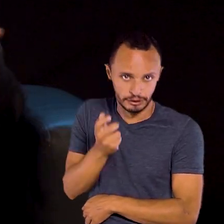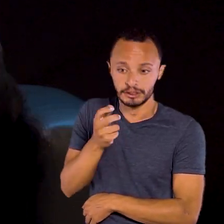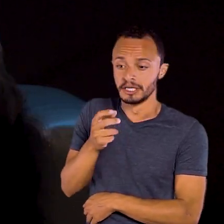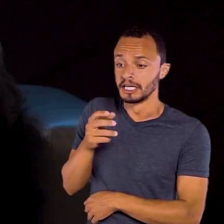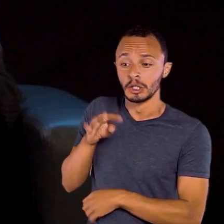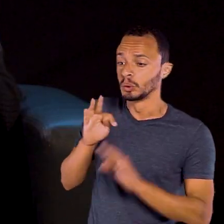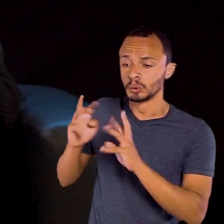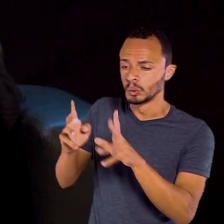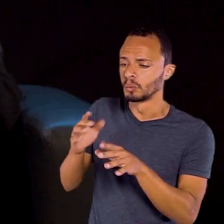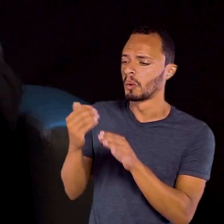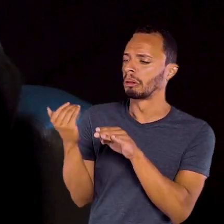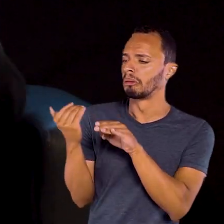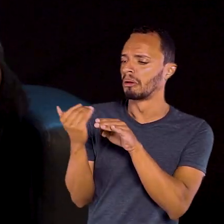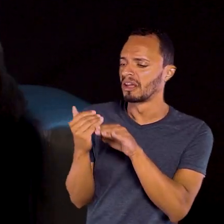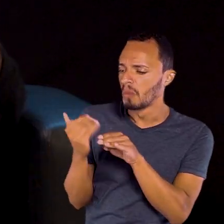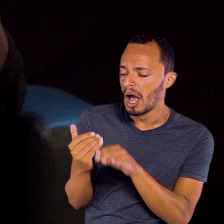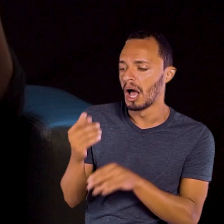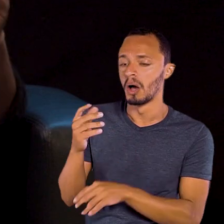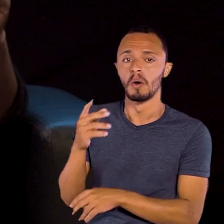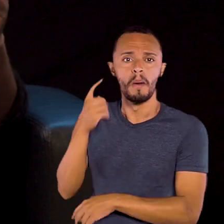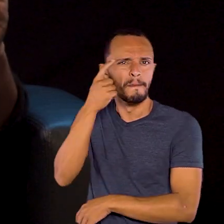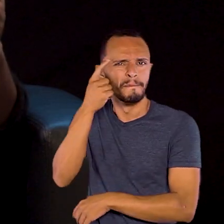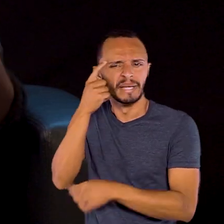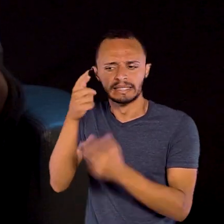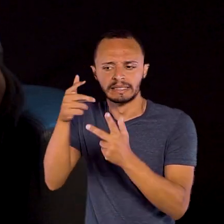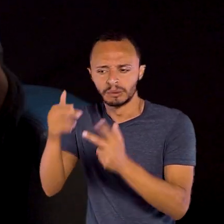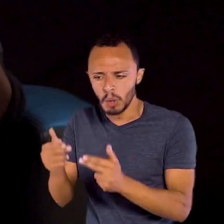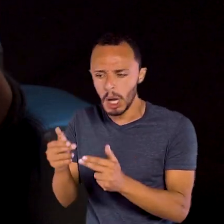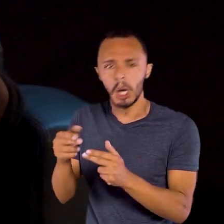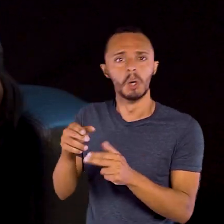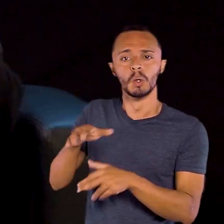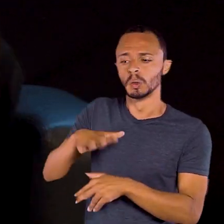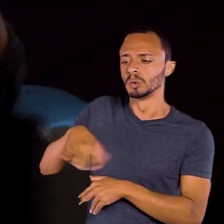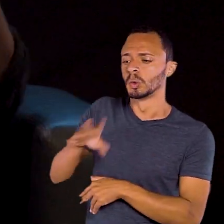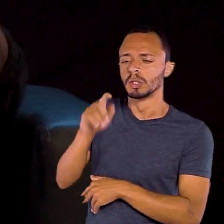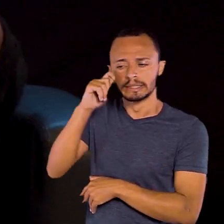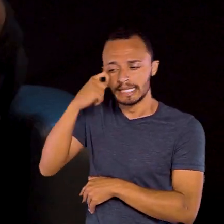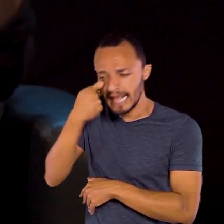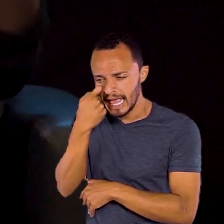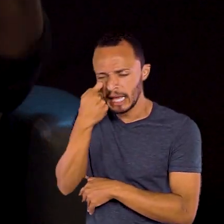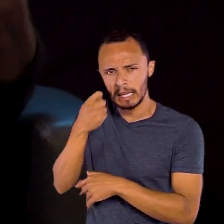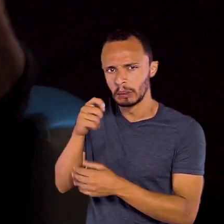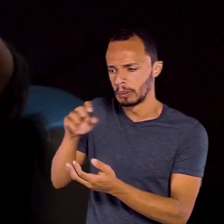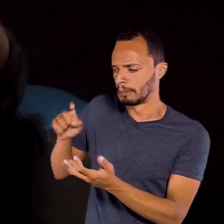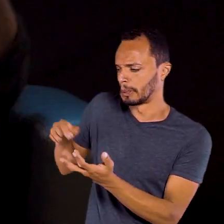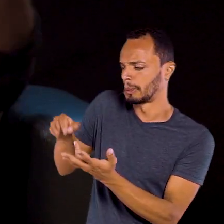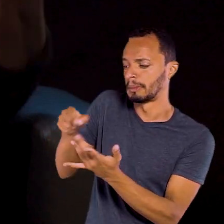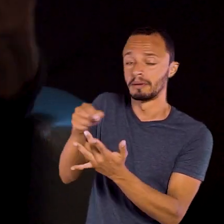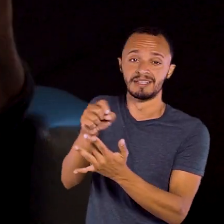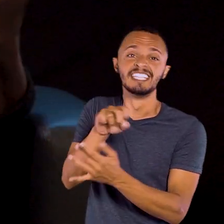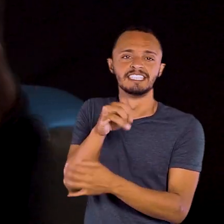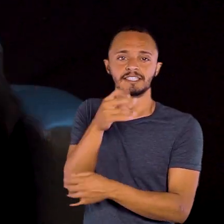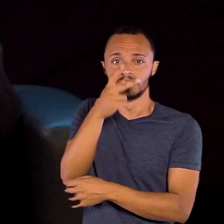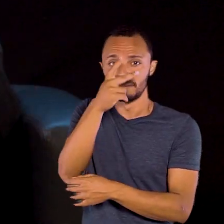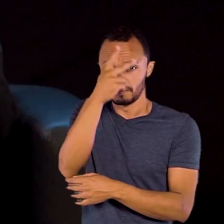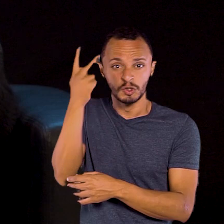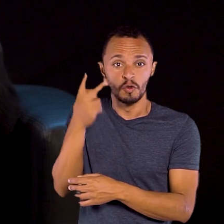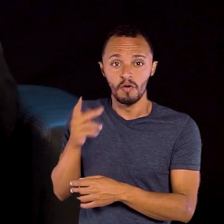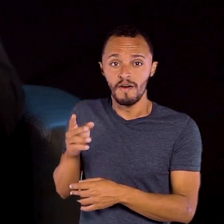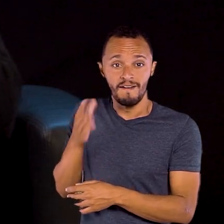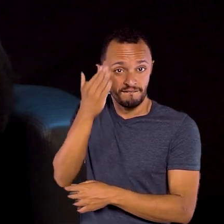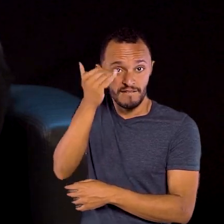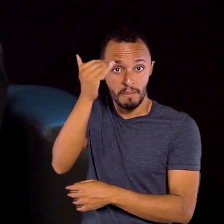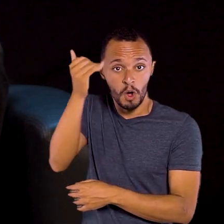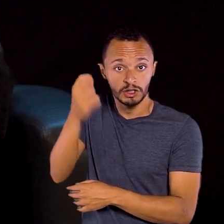todo mundo pensa da mesma forma, quando uma pessoa negra, famosa, comete algum erro, alguma coisa, sobra